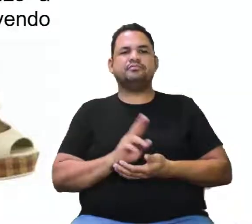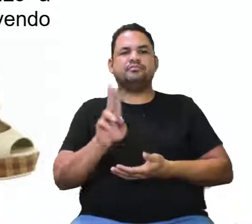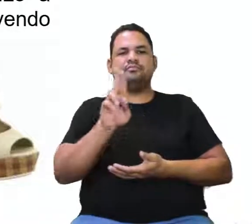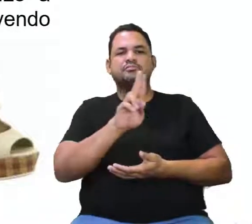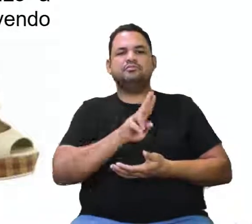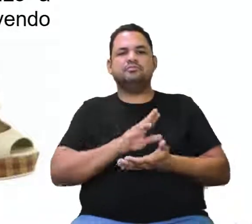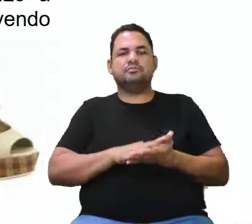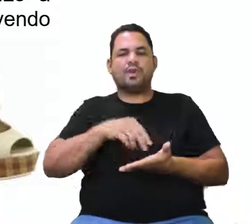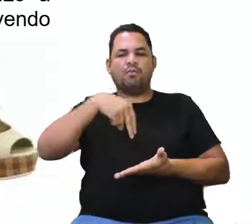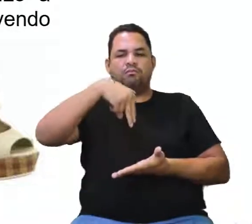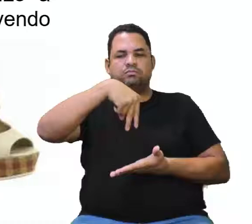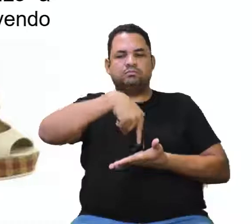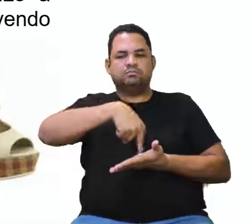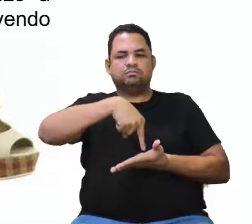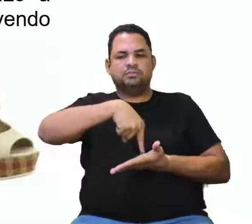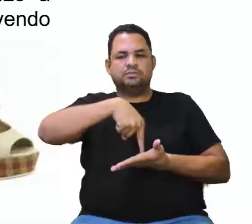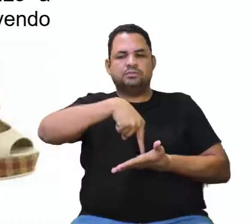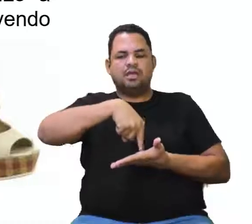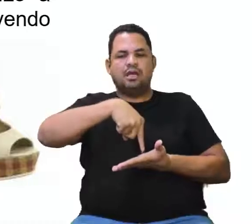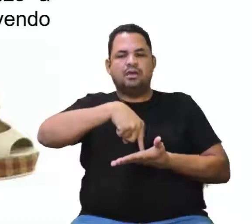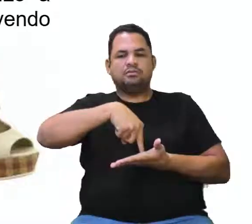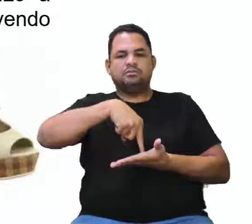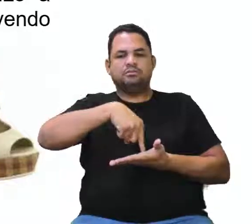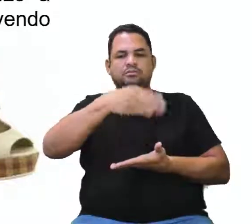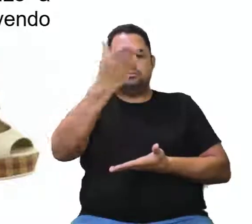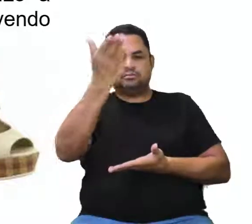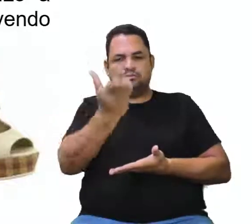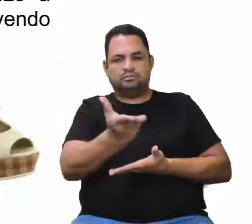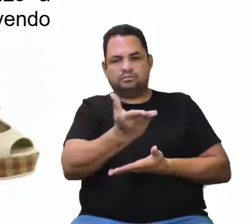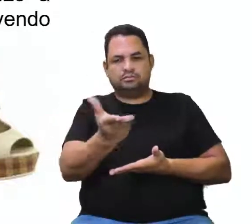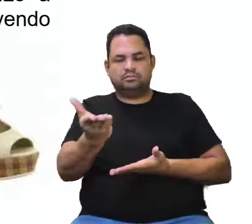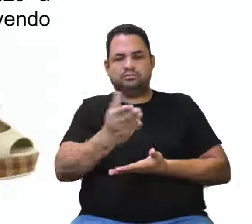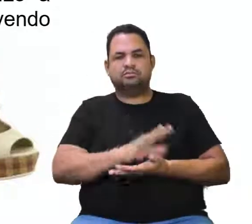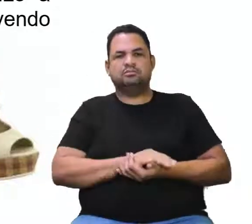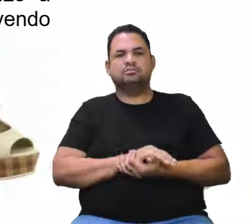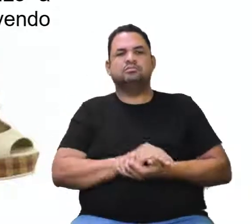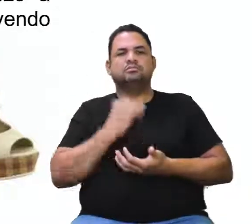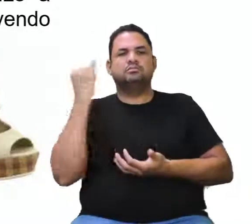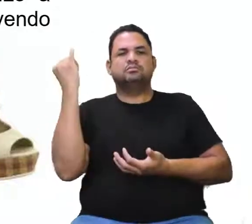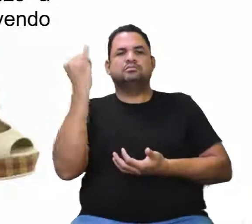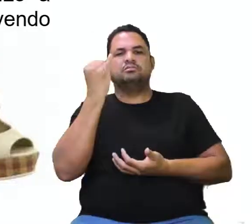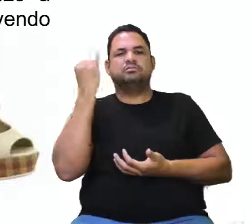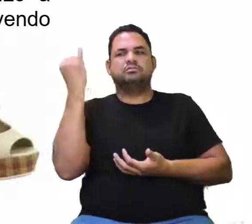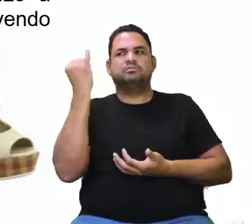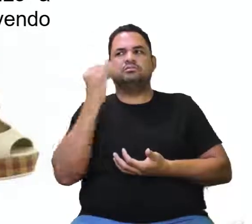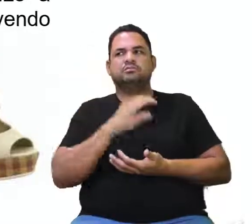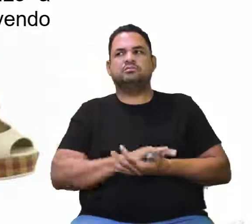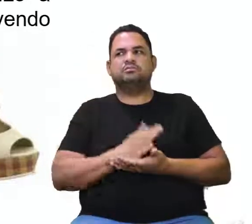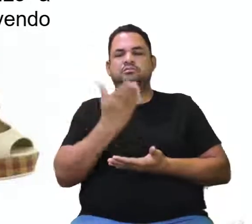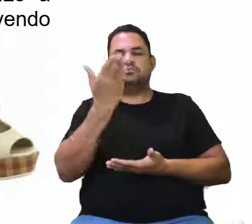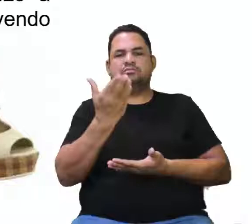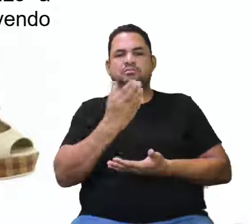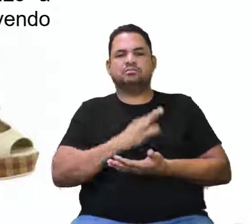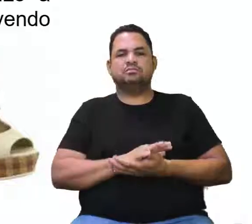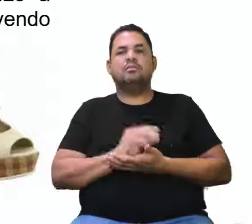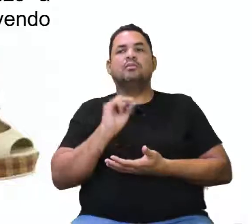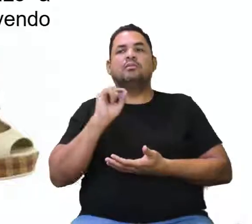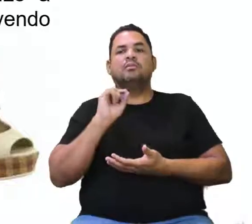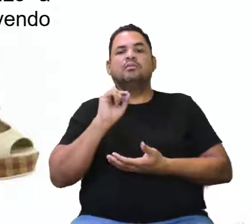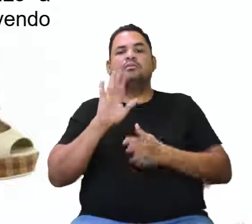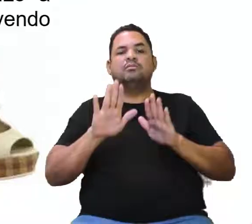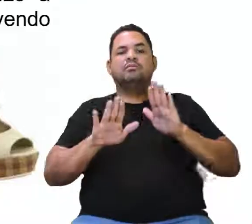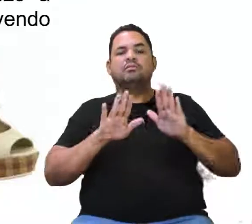do salto. O uso do salto também é um fator extremamente de risco, né? Então, o que eu tenho